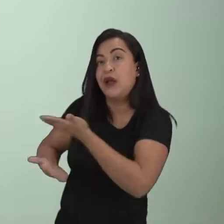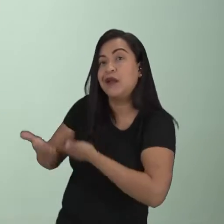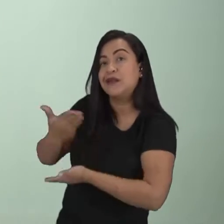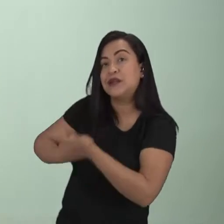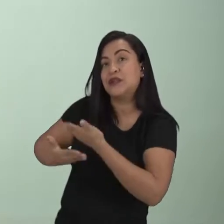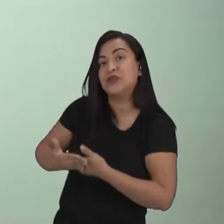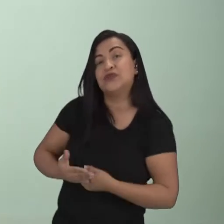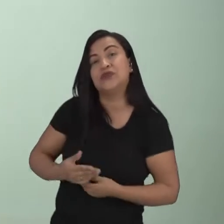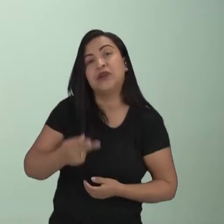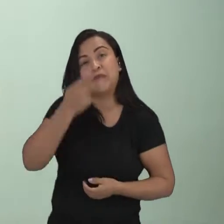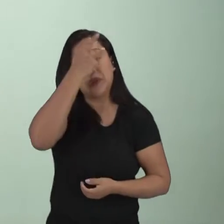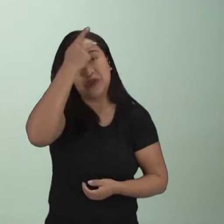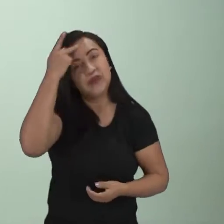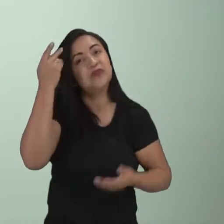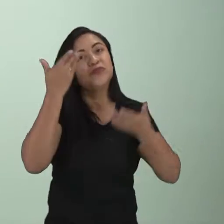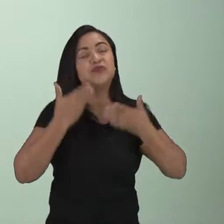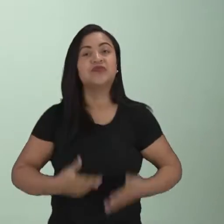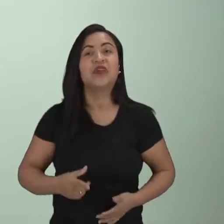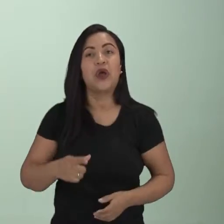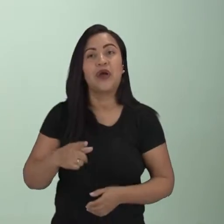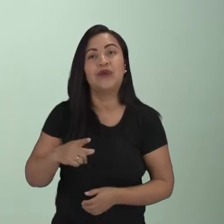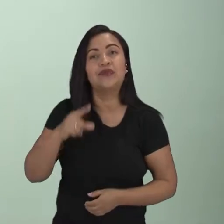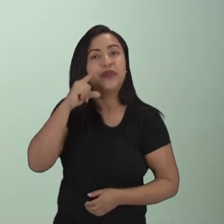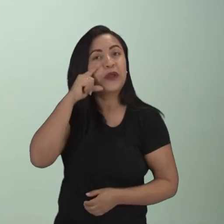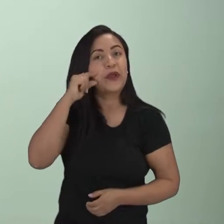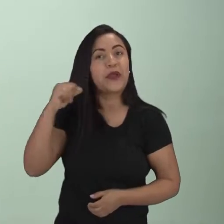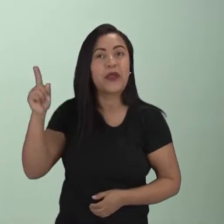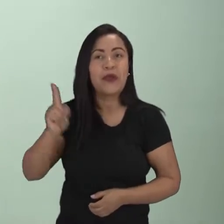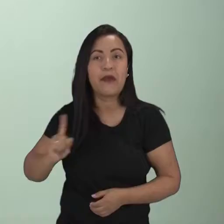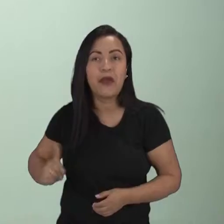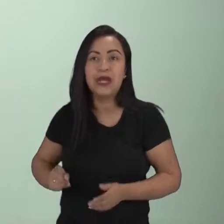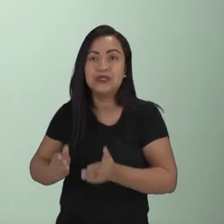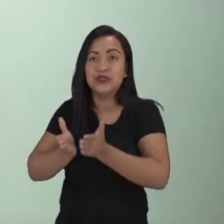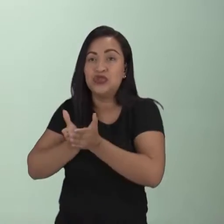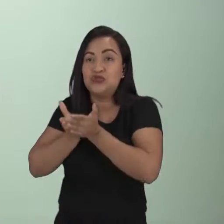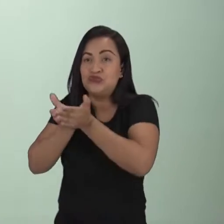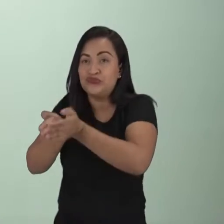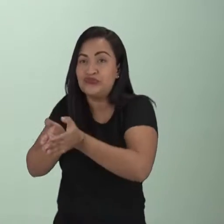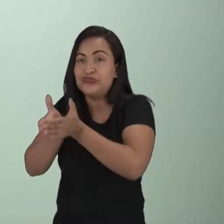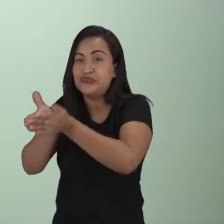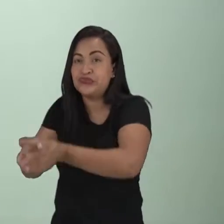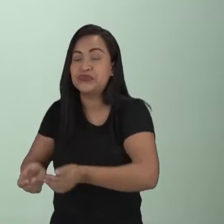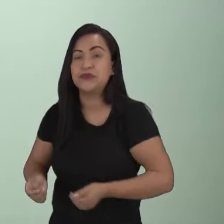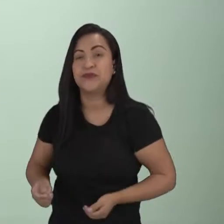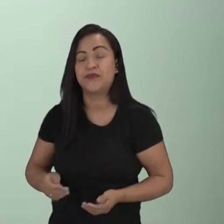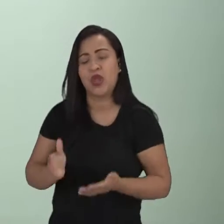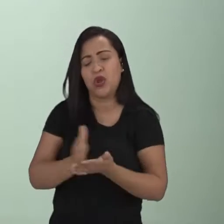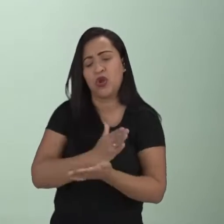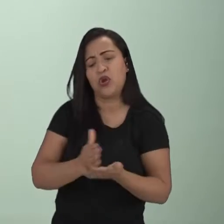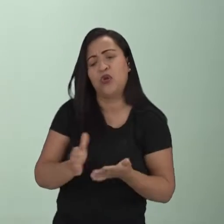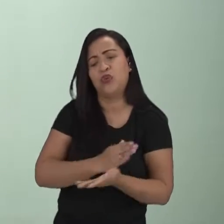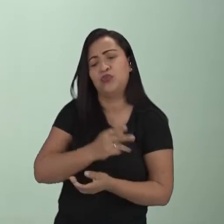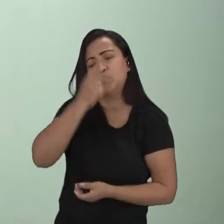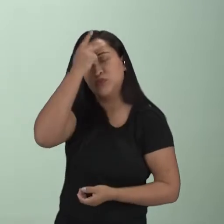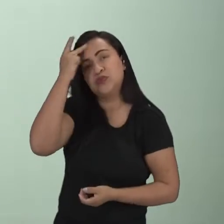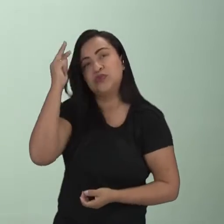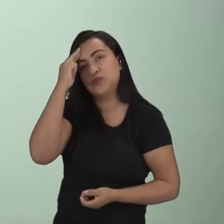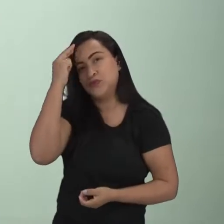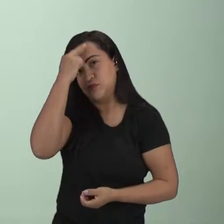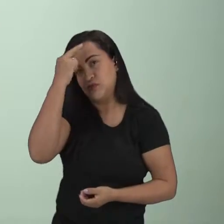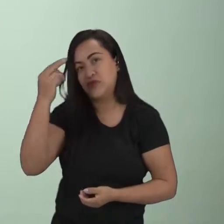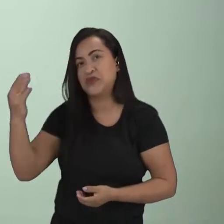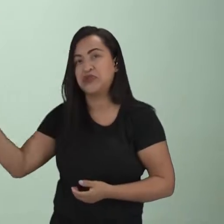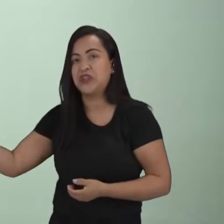vai vir em ratos, em pulgas, dentro de embarcações. Alguns historiadores comentam que vem do Oriente, outro da parte